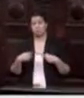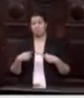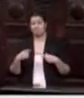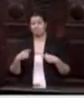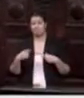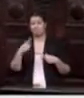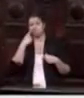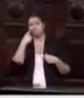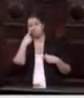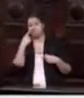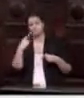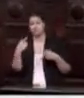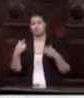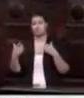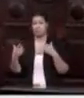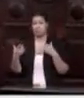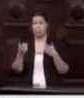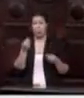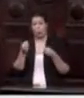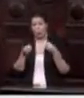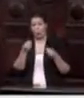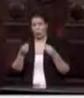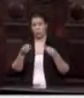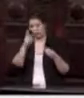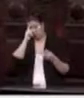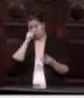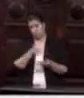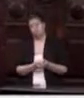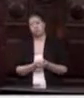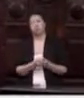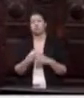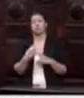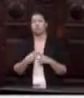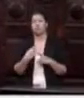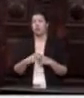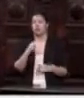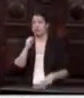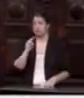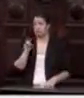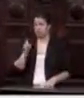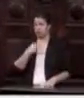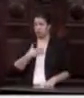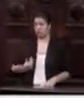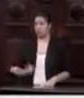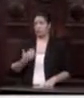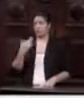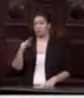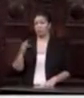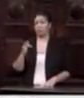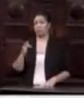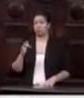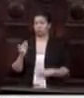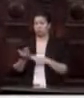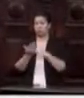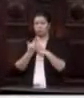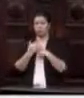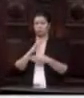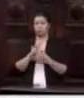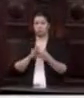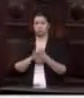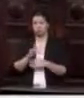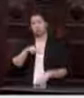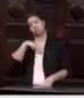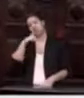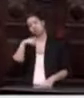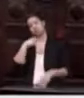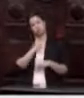estão localizadas na relação com o governo federal, que, se não tomadas essas medidas, não será equacionado o quadro do